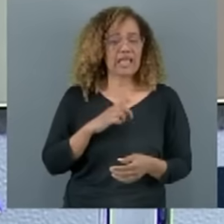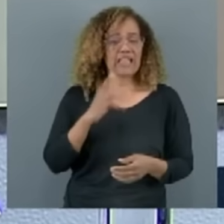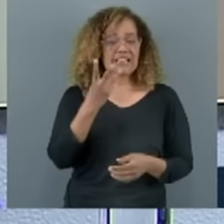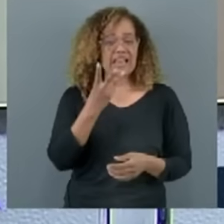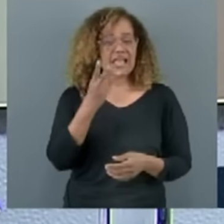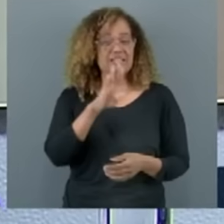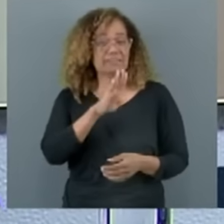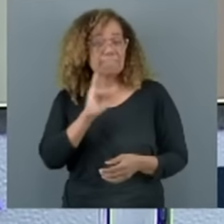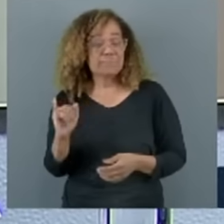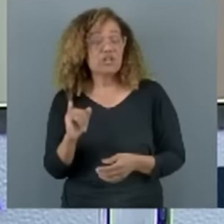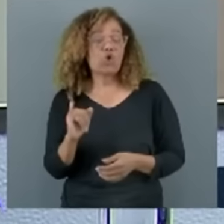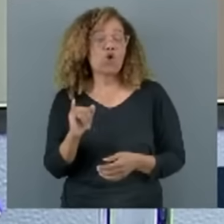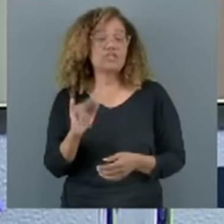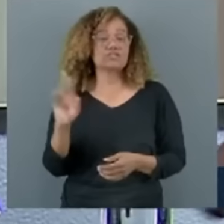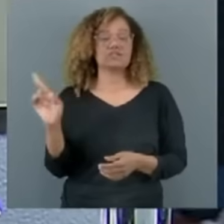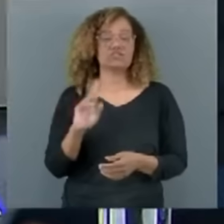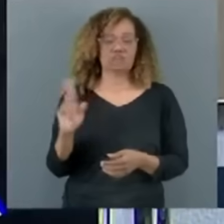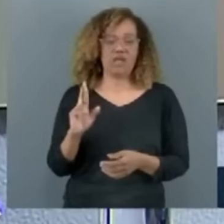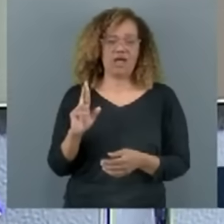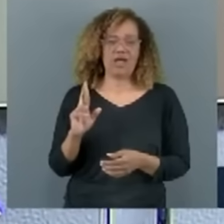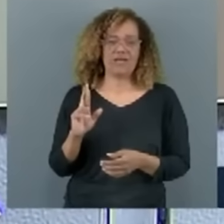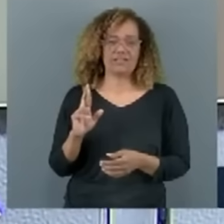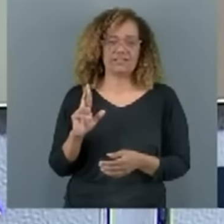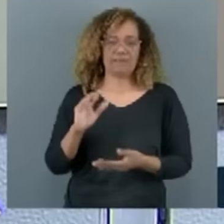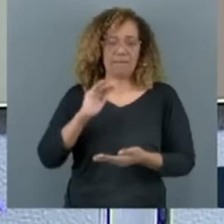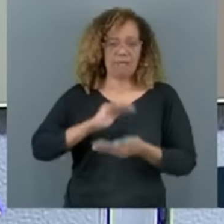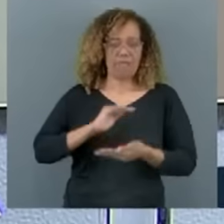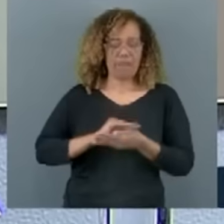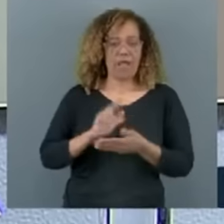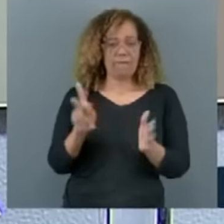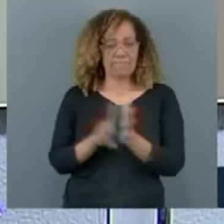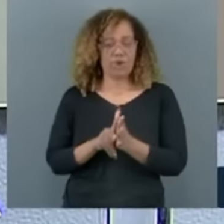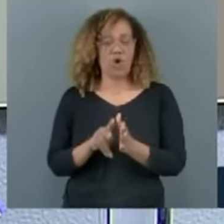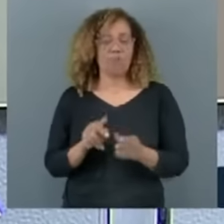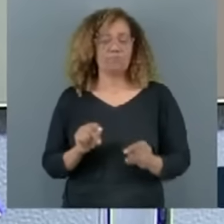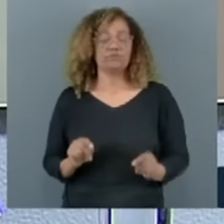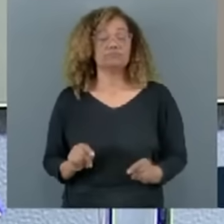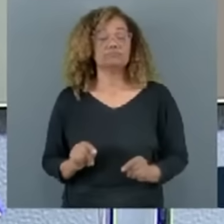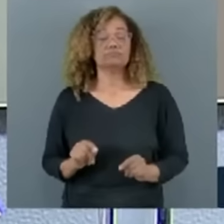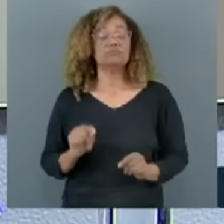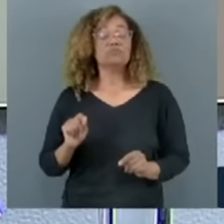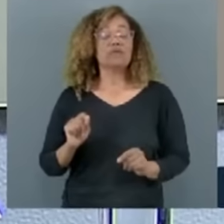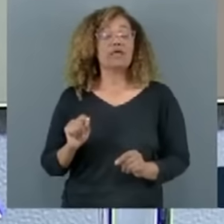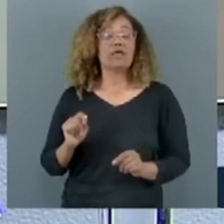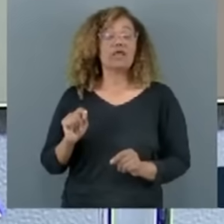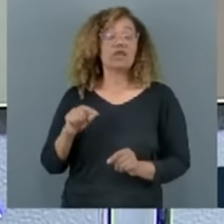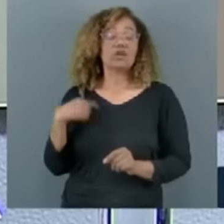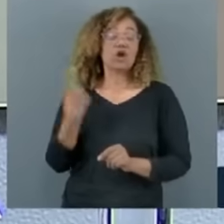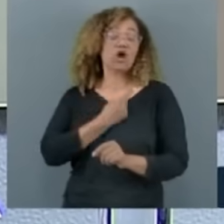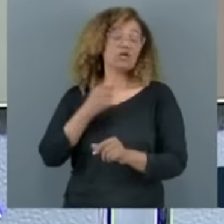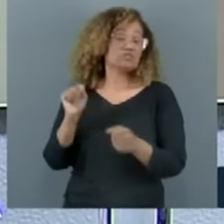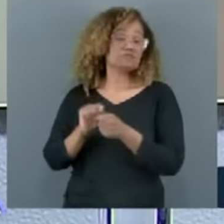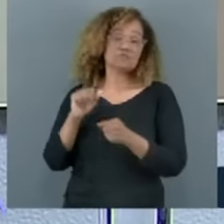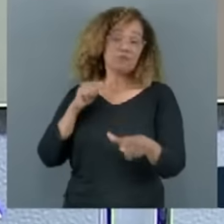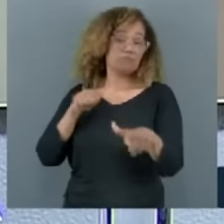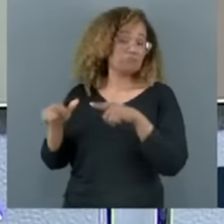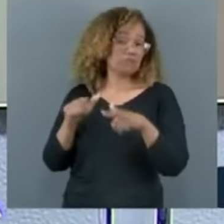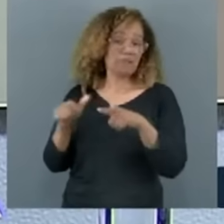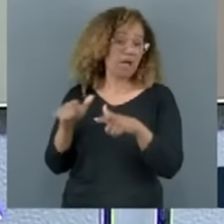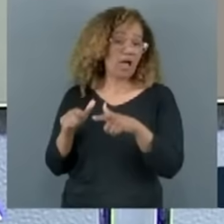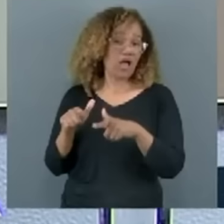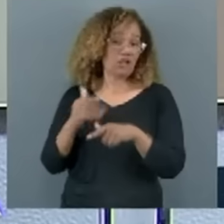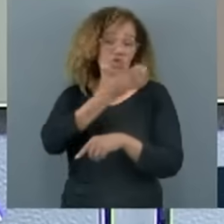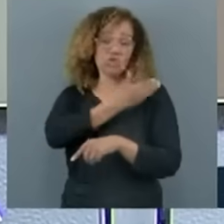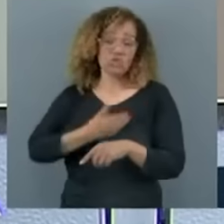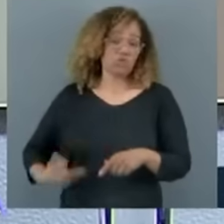bilhões de reais para o fundo. Graças ao trabalho que fizemos no